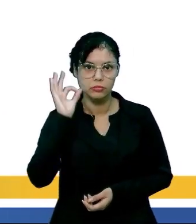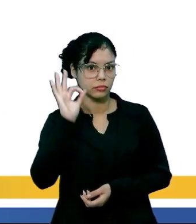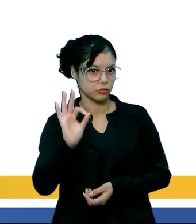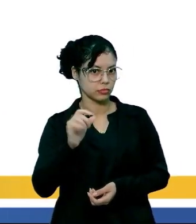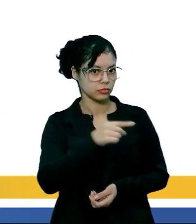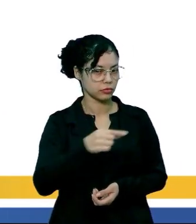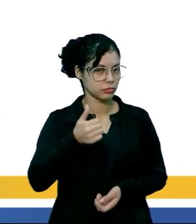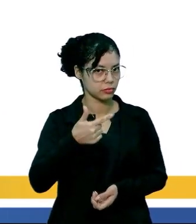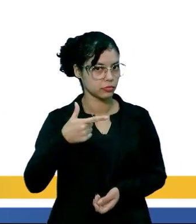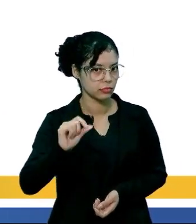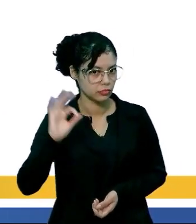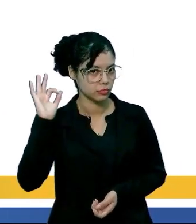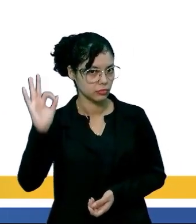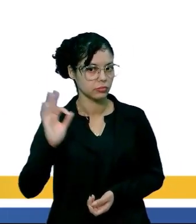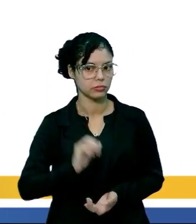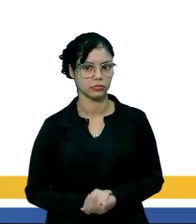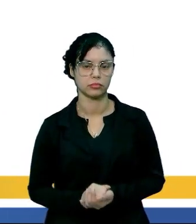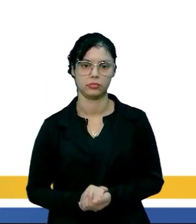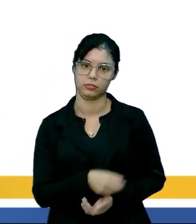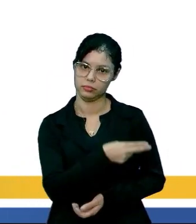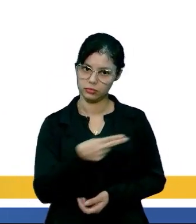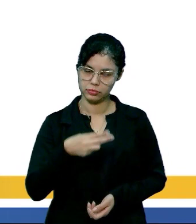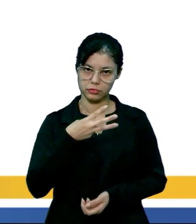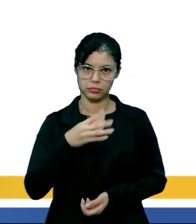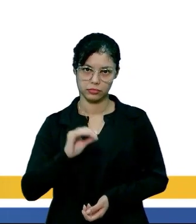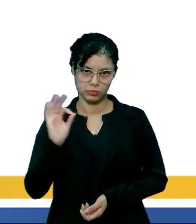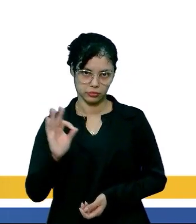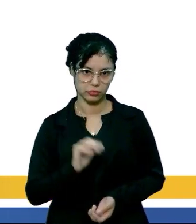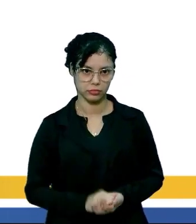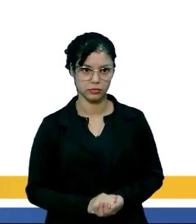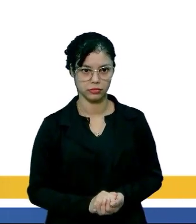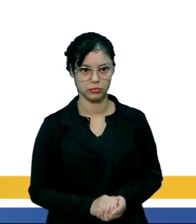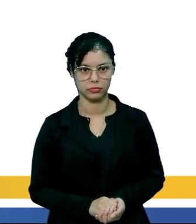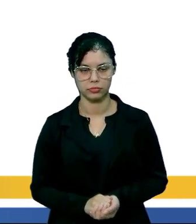graus menos 120 graus, que é igual a 30 graus.